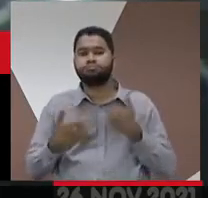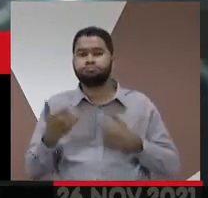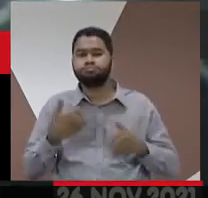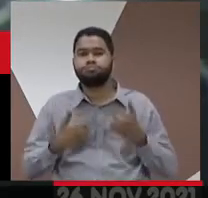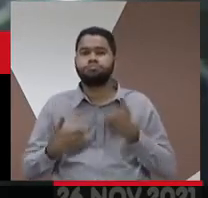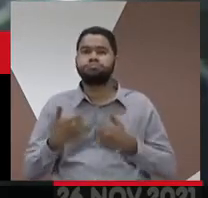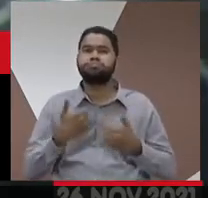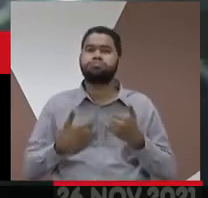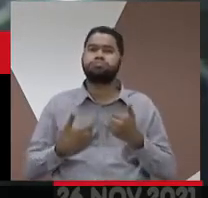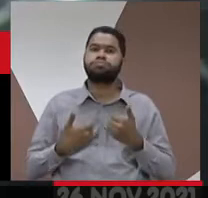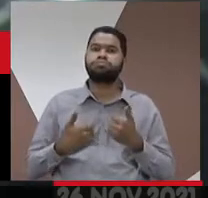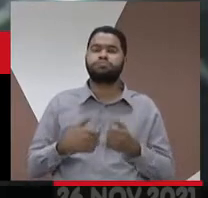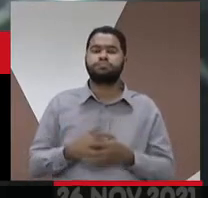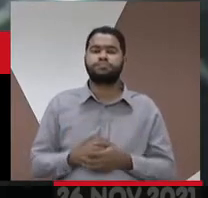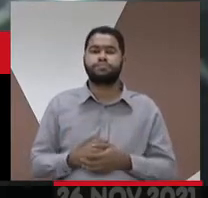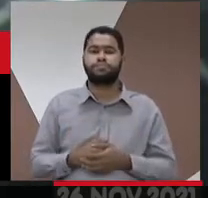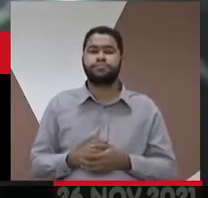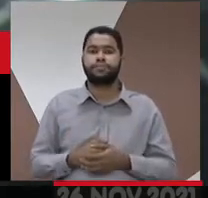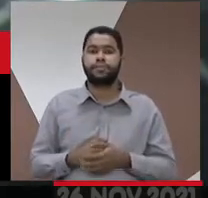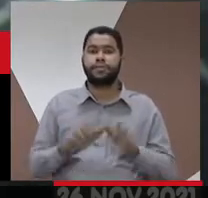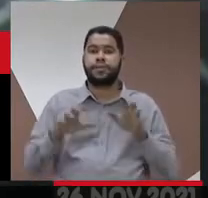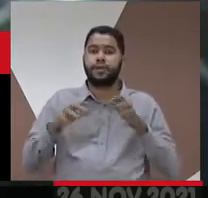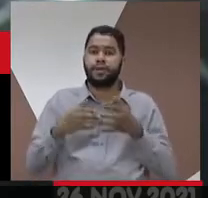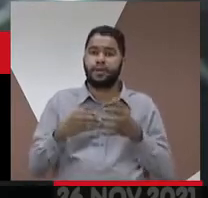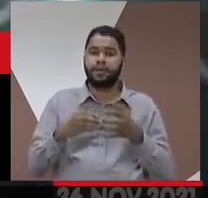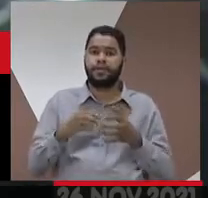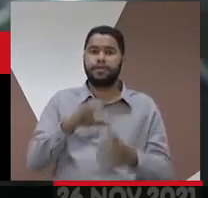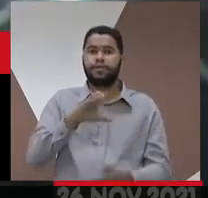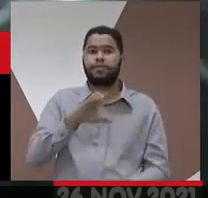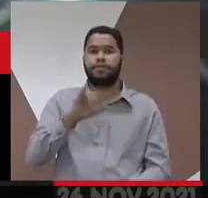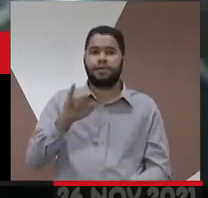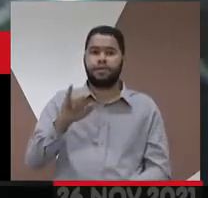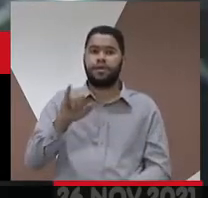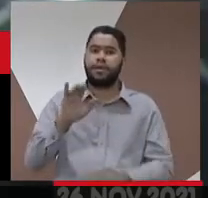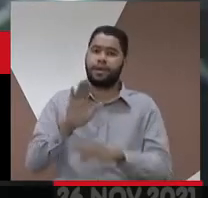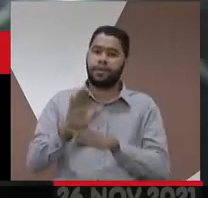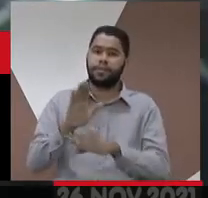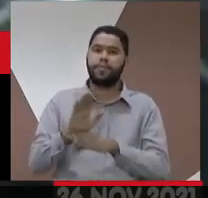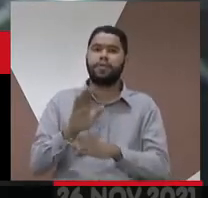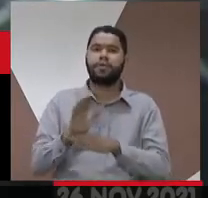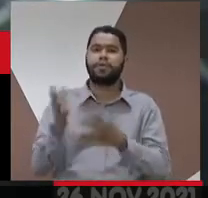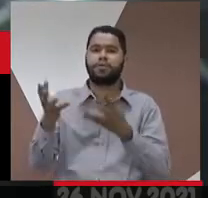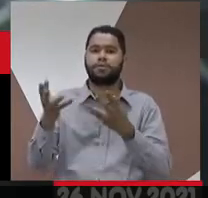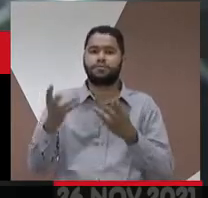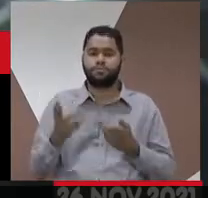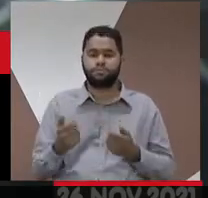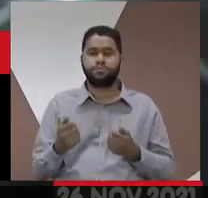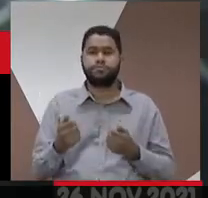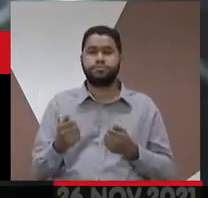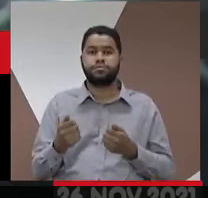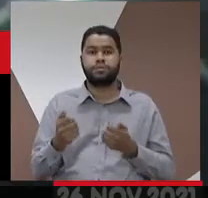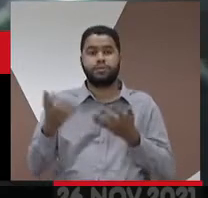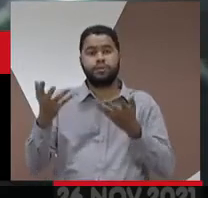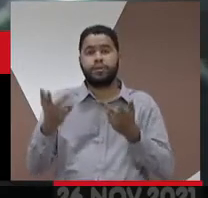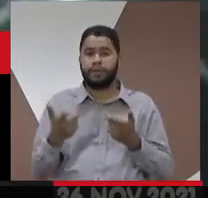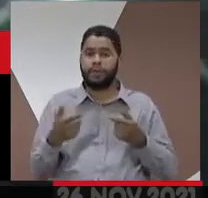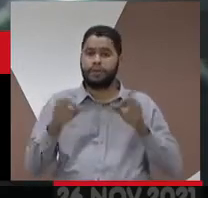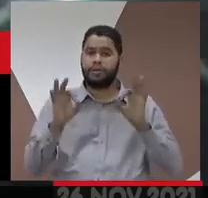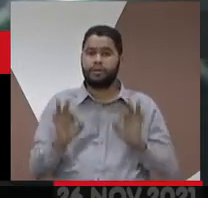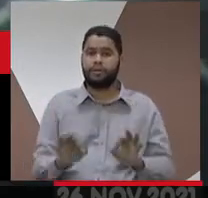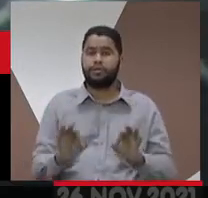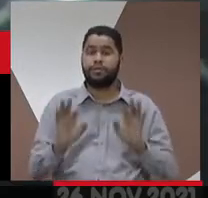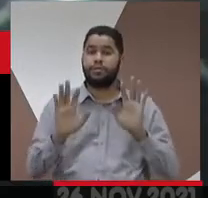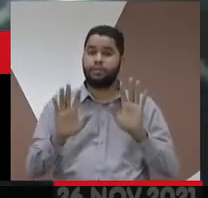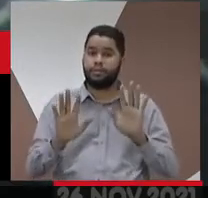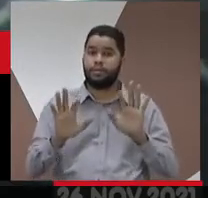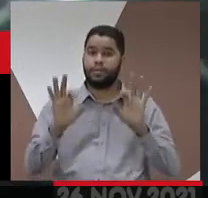nos apoiando nisso, a equipe do CEINFRA está nos apoiando, está nos ouvindo, e vai nos atender, eu tenho certeza. Mas